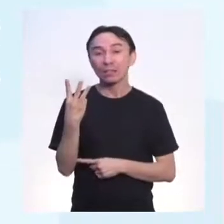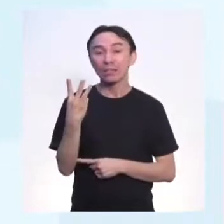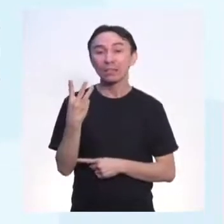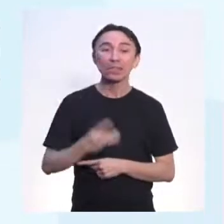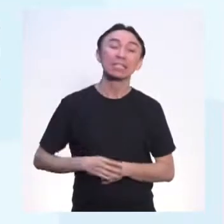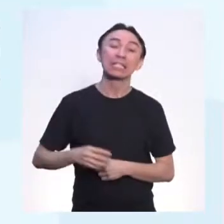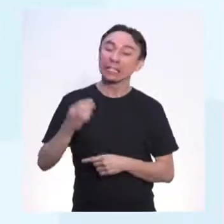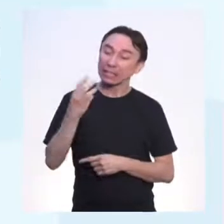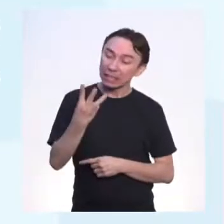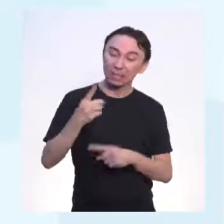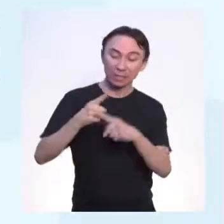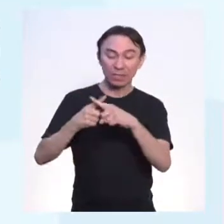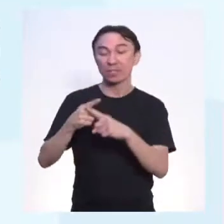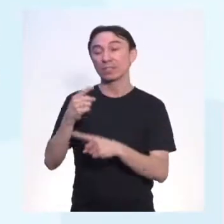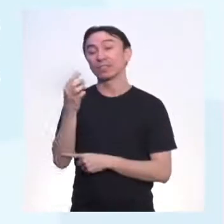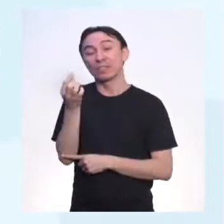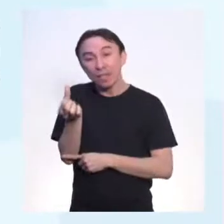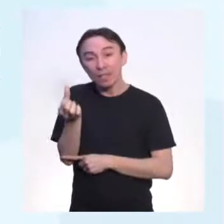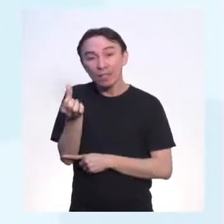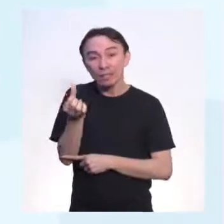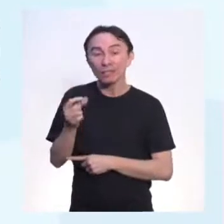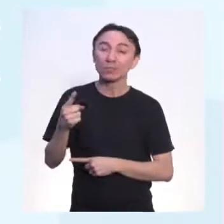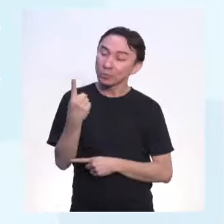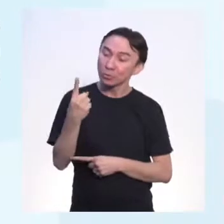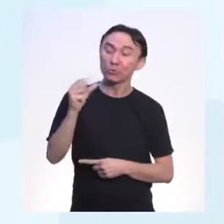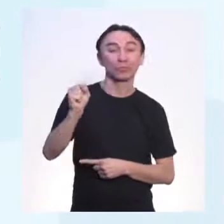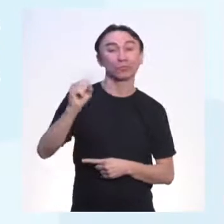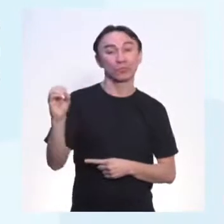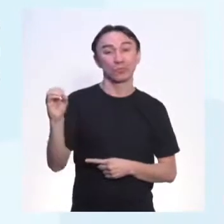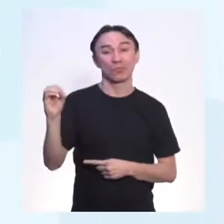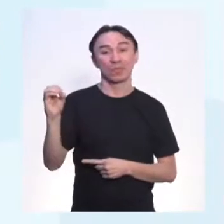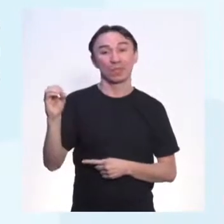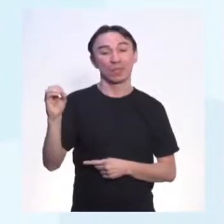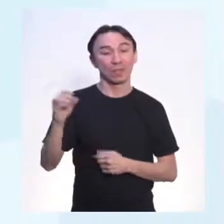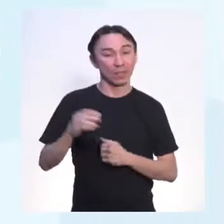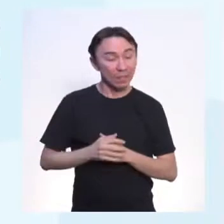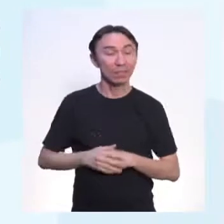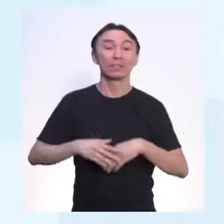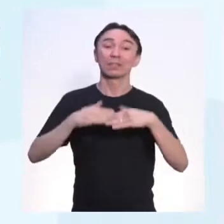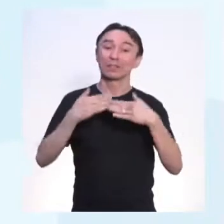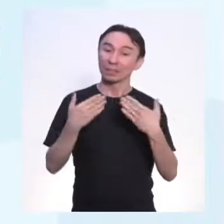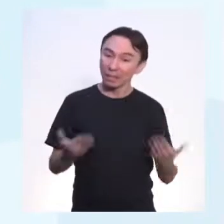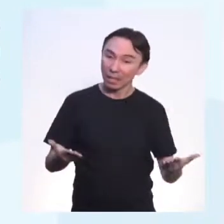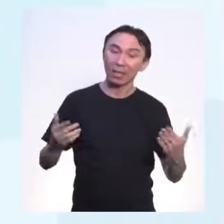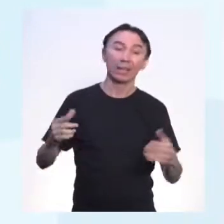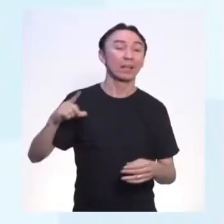vezes 6, 18, com um zerinho a mais. Então, a Ângela terá